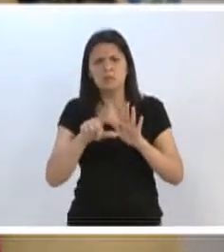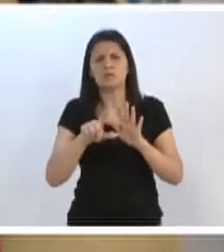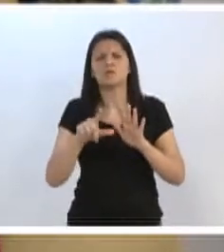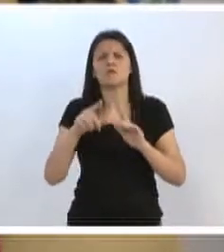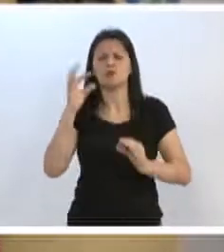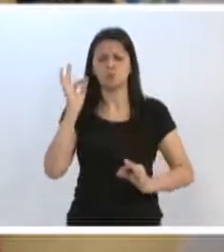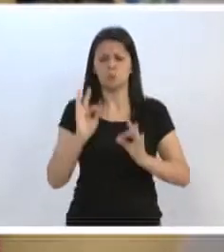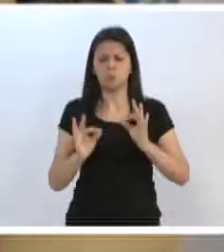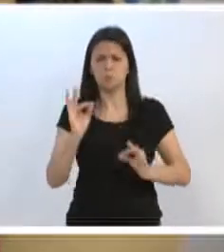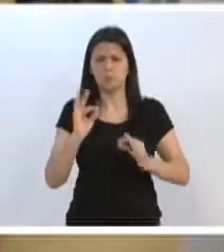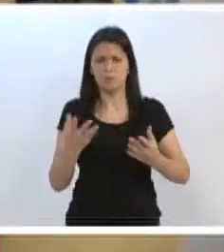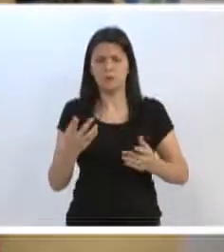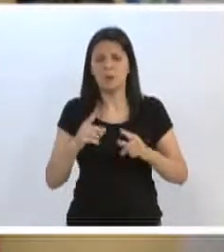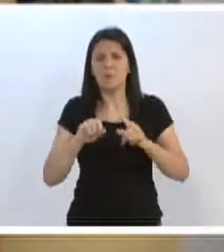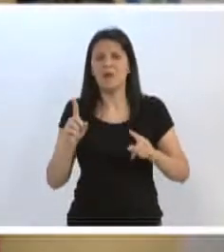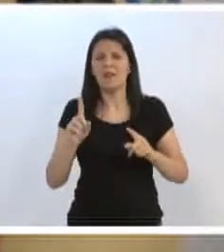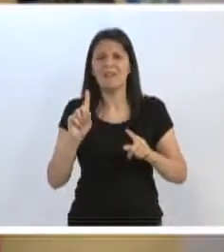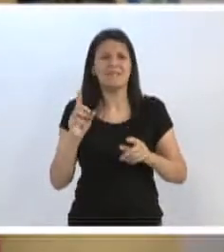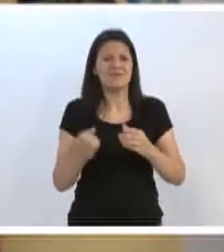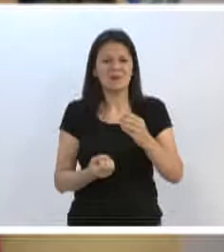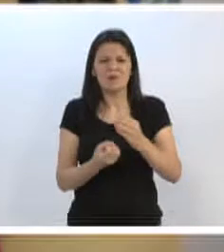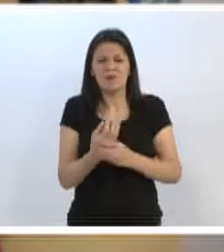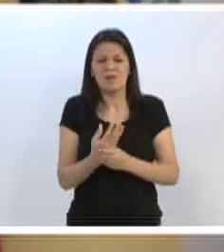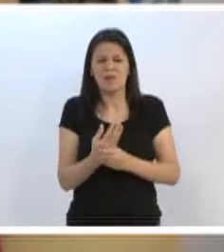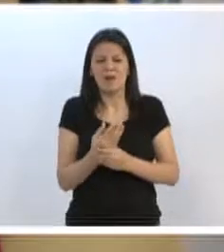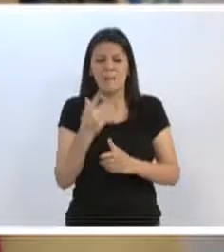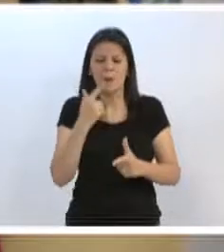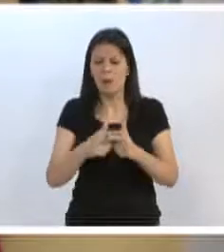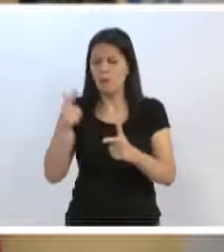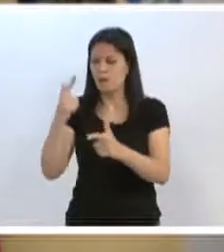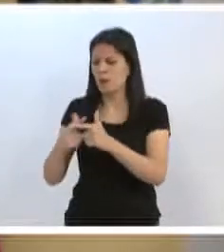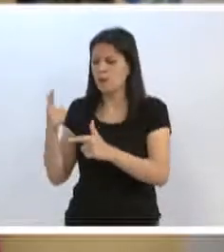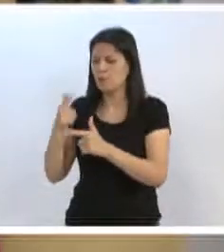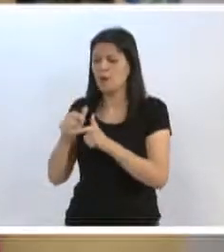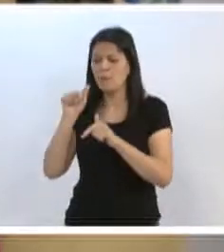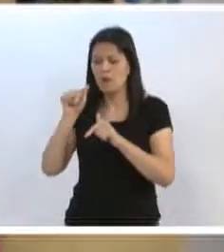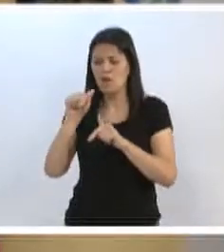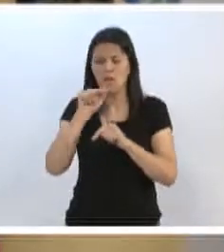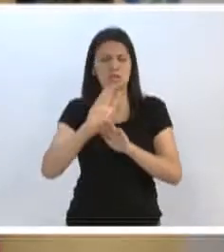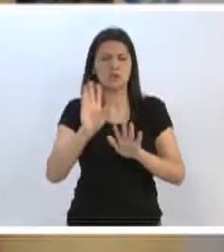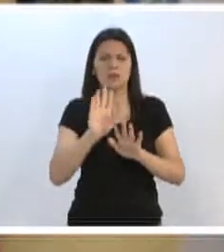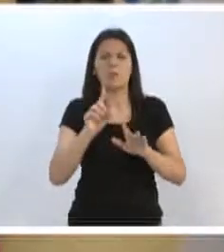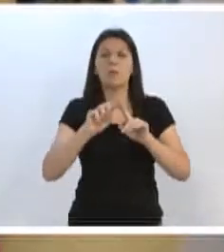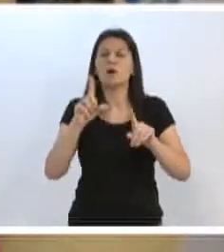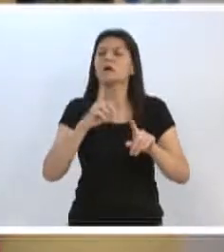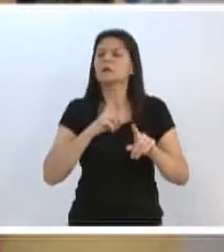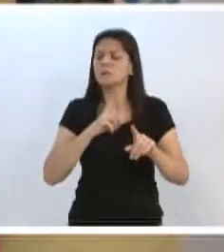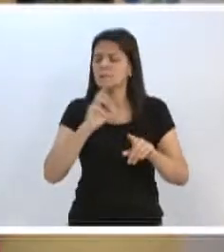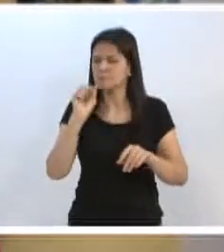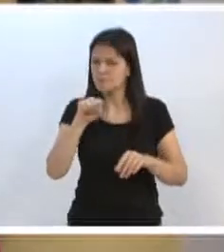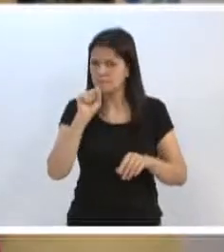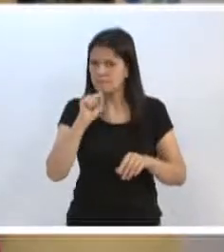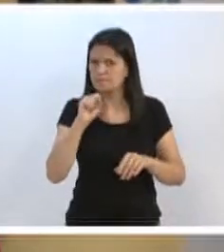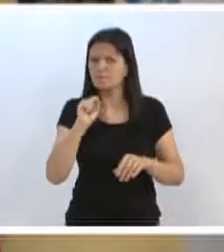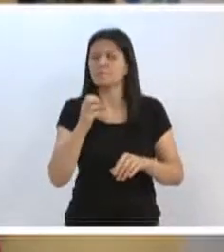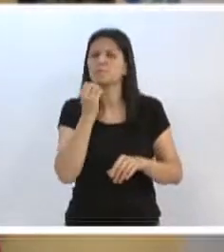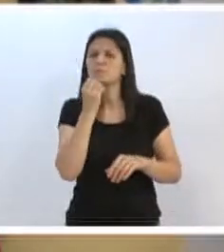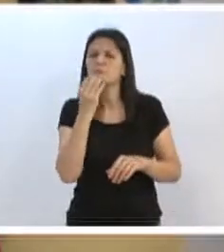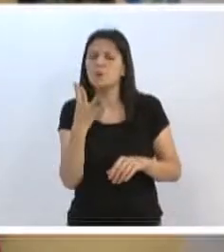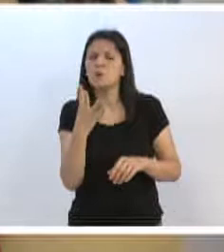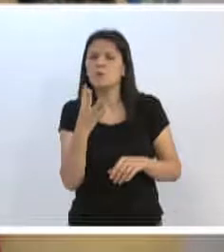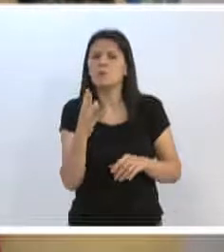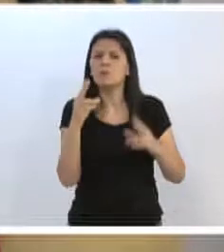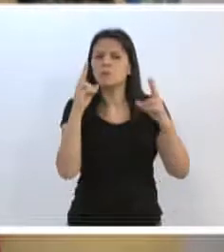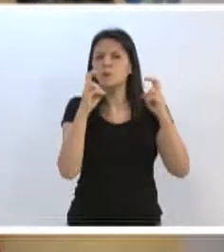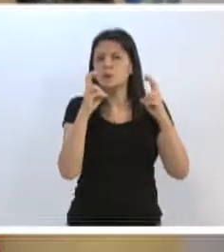isso muito claro para a gente não criar o problema da questão dos rótulos. Agora, existe sim aqui alguns benefícios em